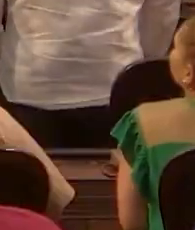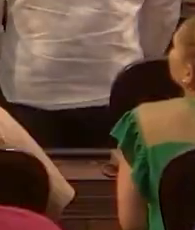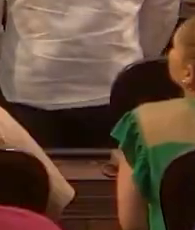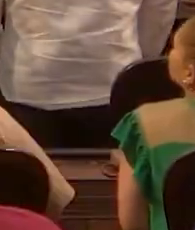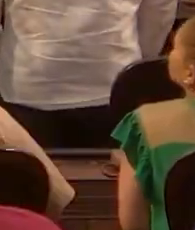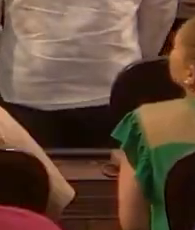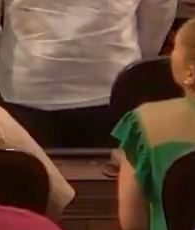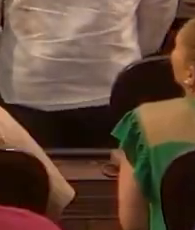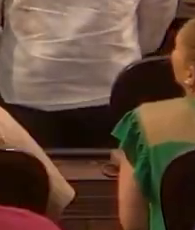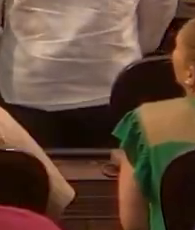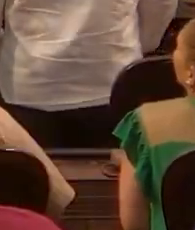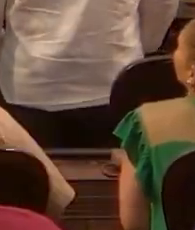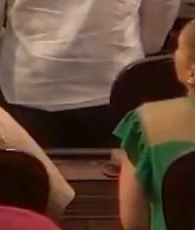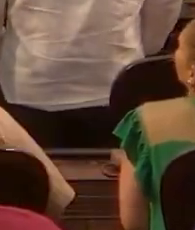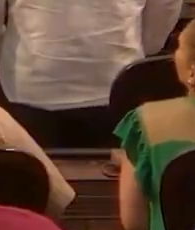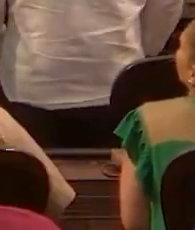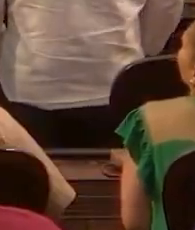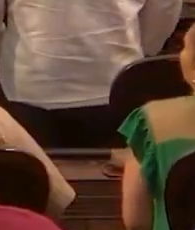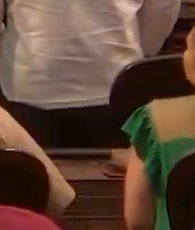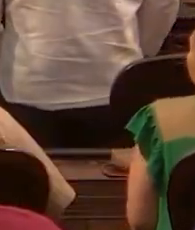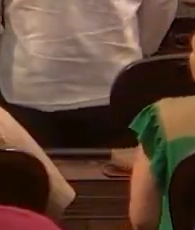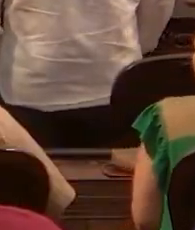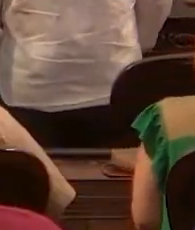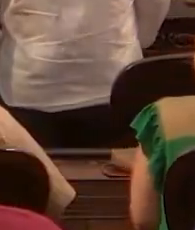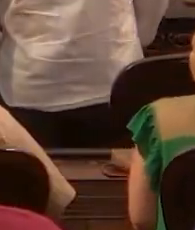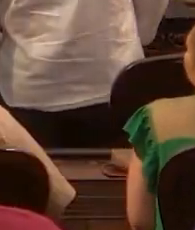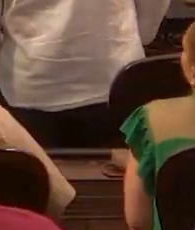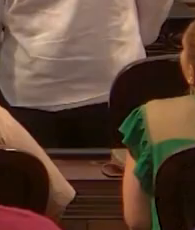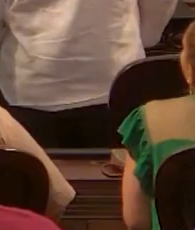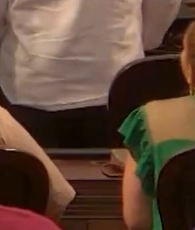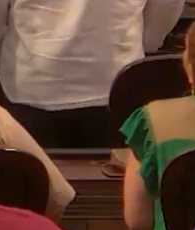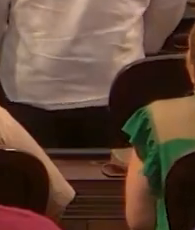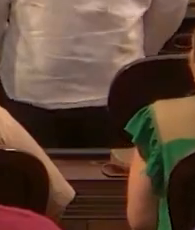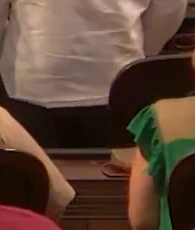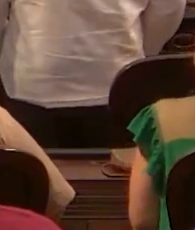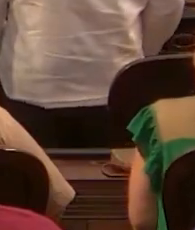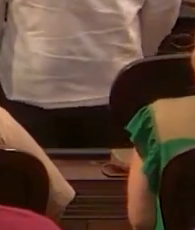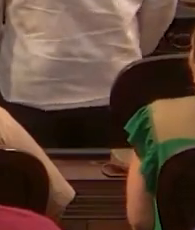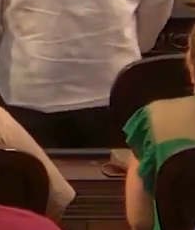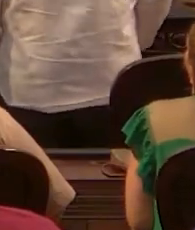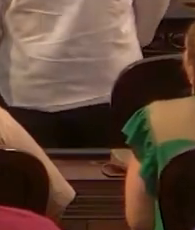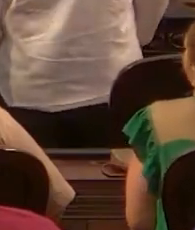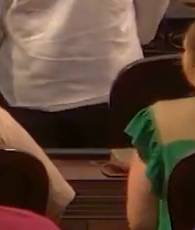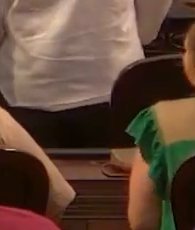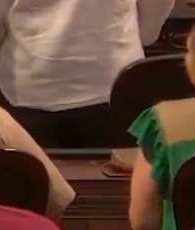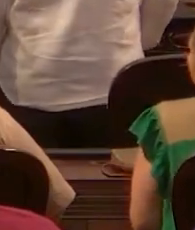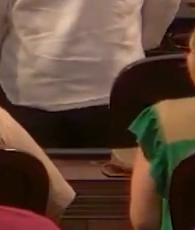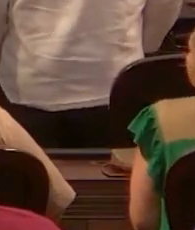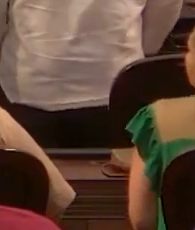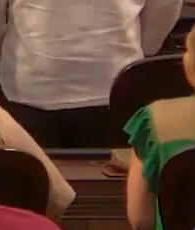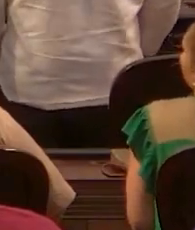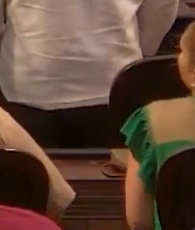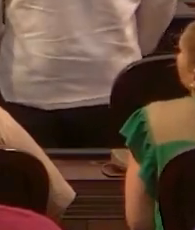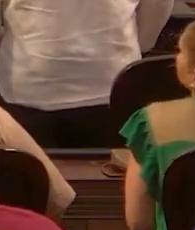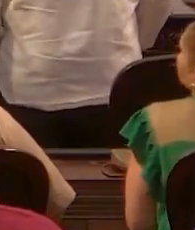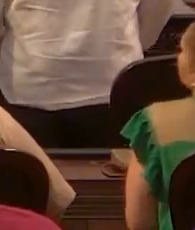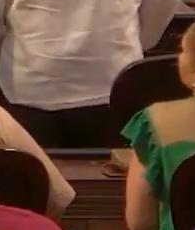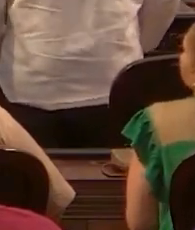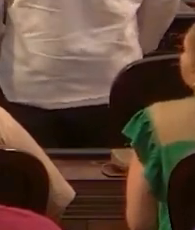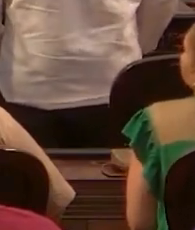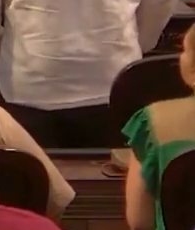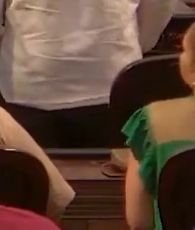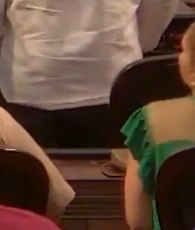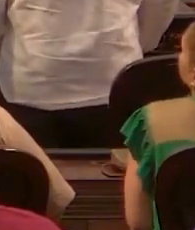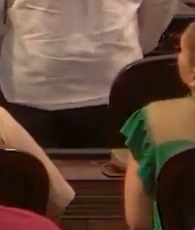A vida é imensidão, Oxo Marê. Onde me falta a justiça, e só você já juiz. Vai lembrar que a segue